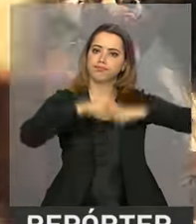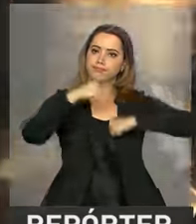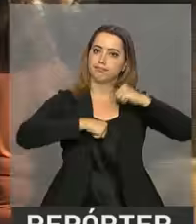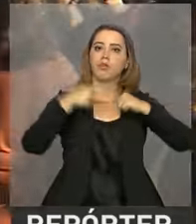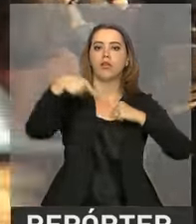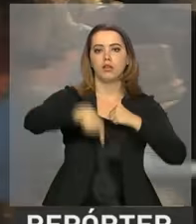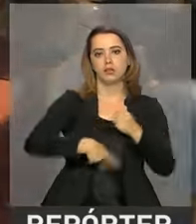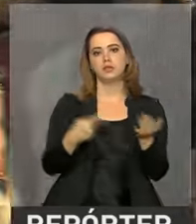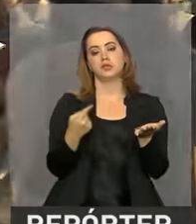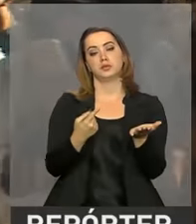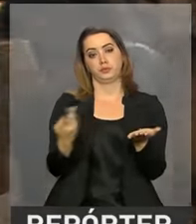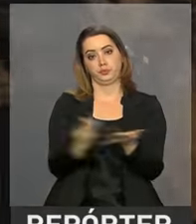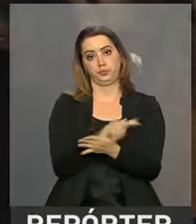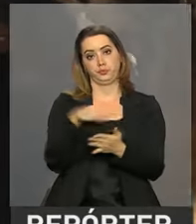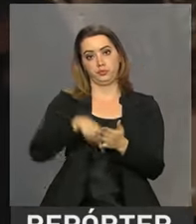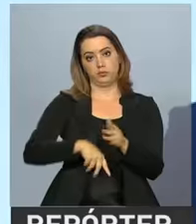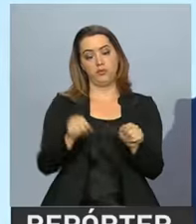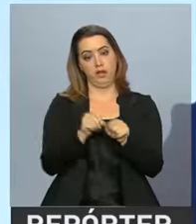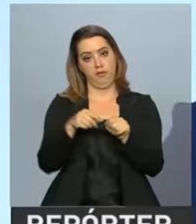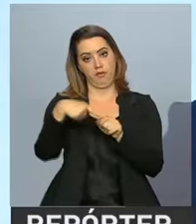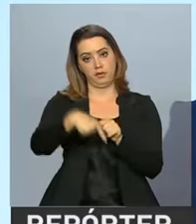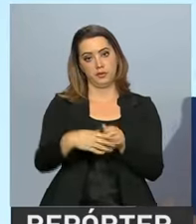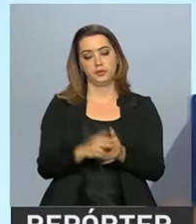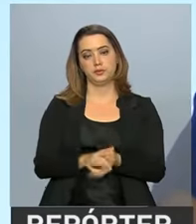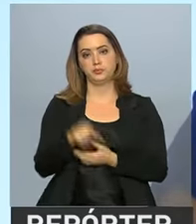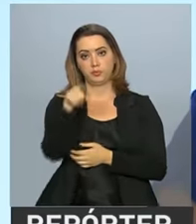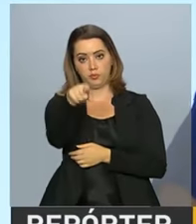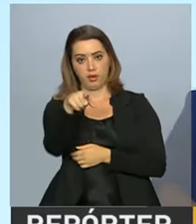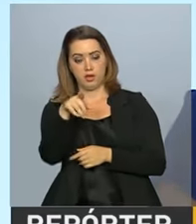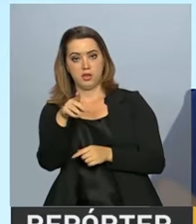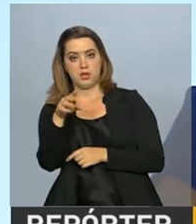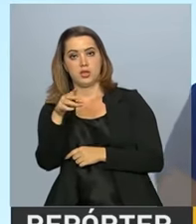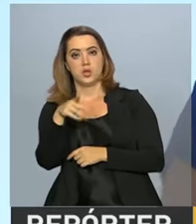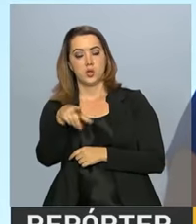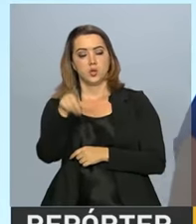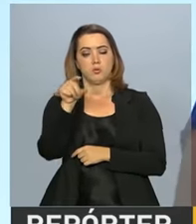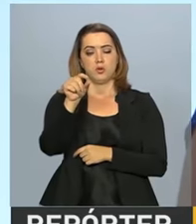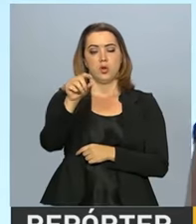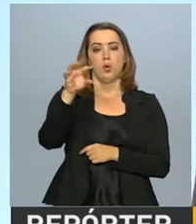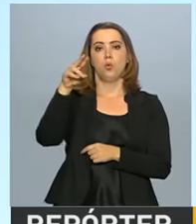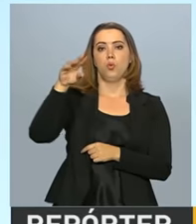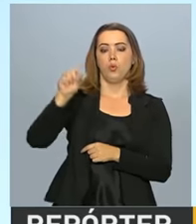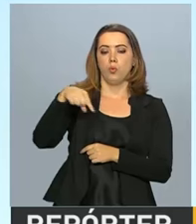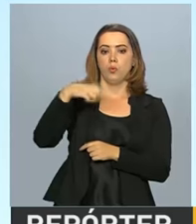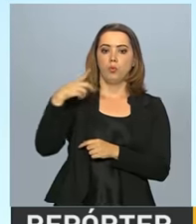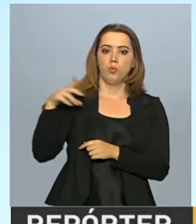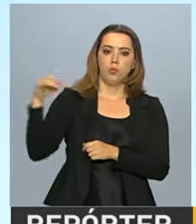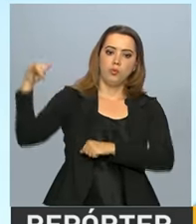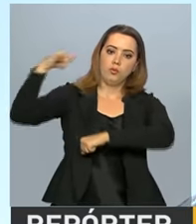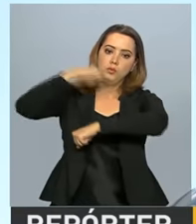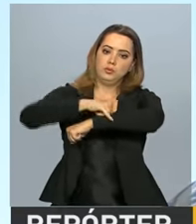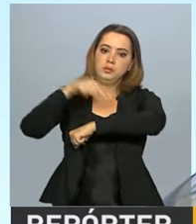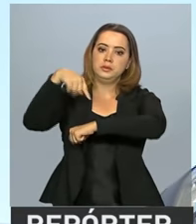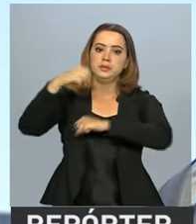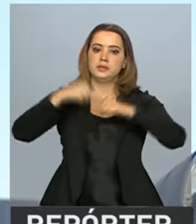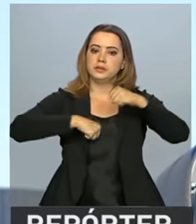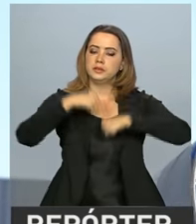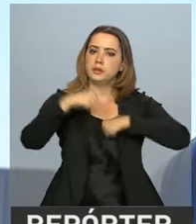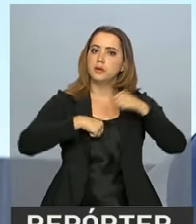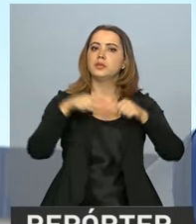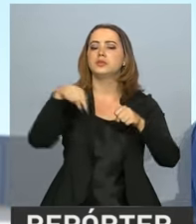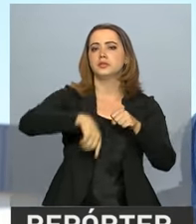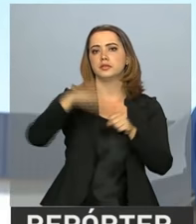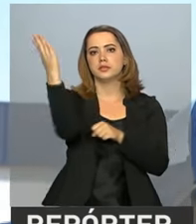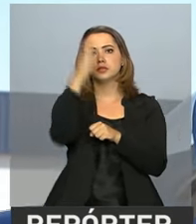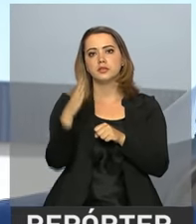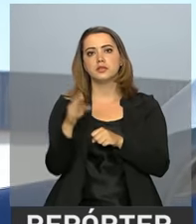expostos pela FAB são nacionais. Esse aqui é um Super Tucano, um avião produzido no Brasil pela Embraer. E é com esses